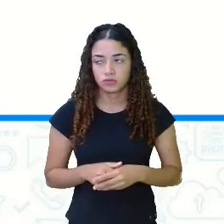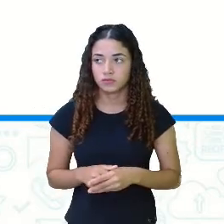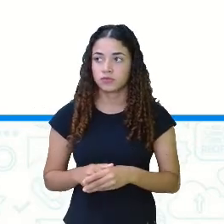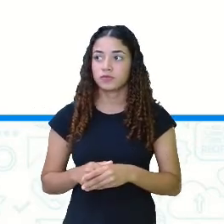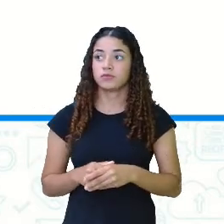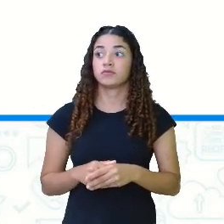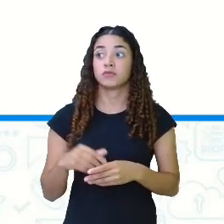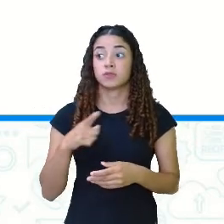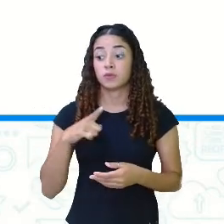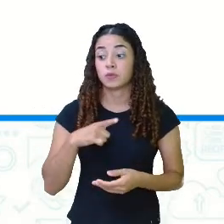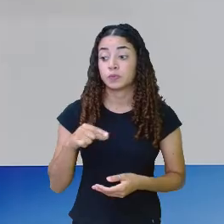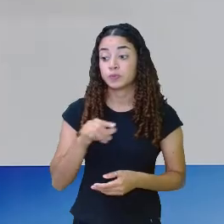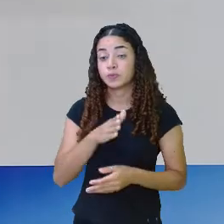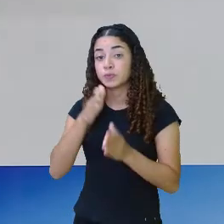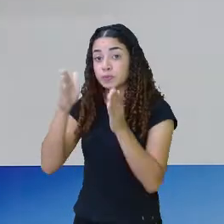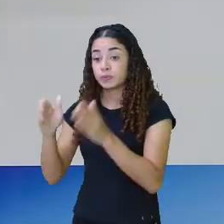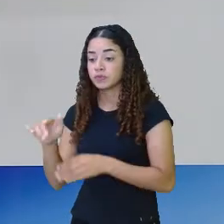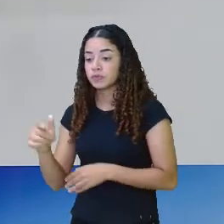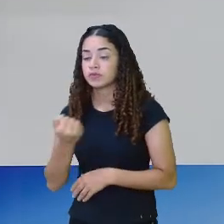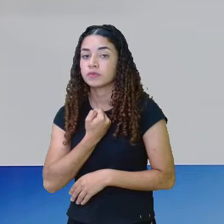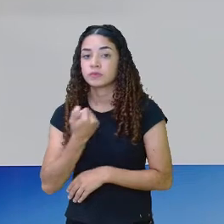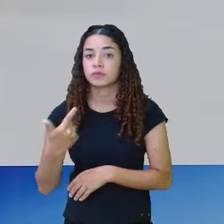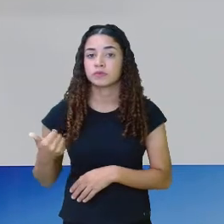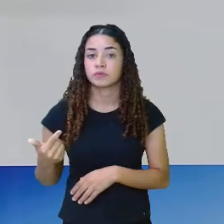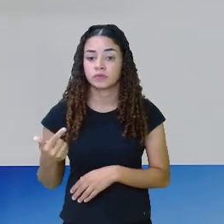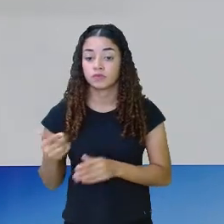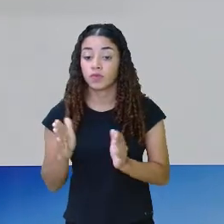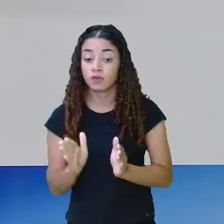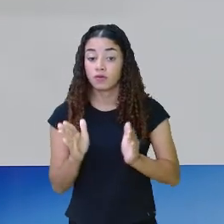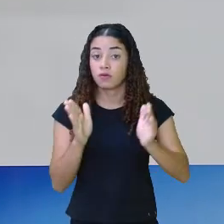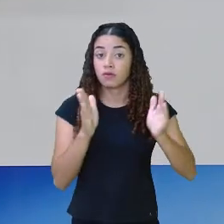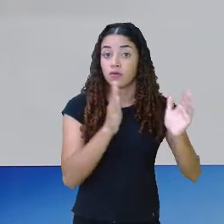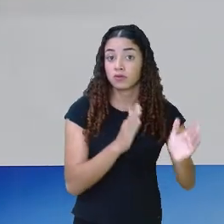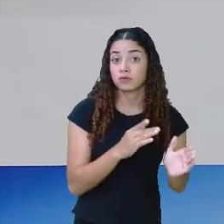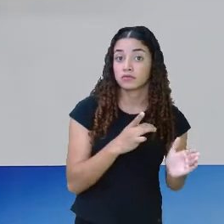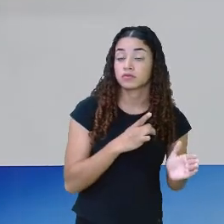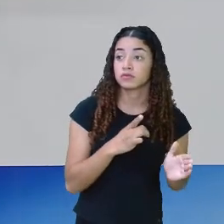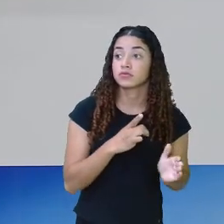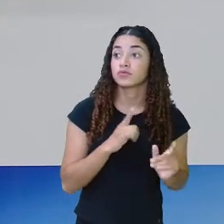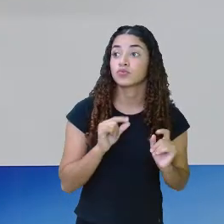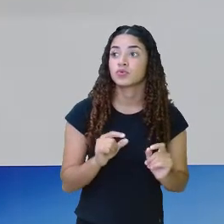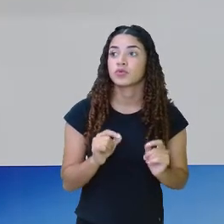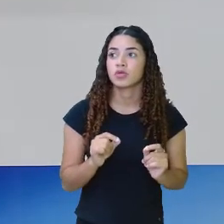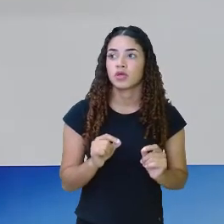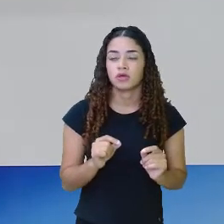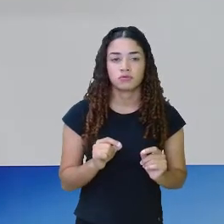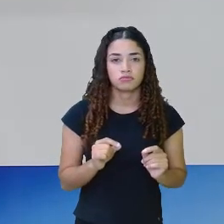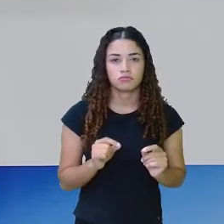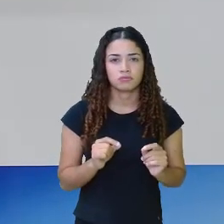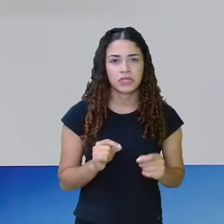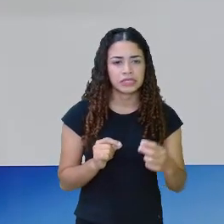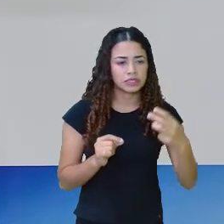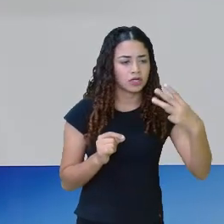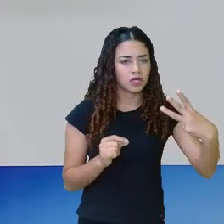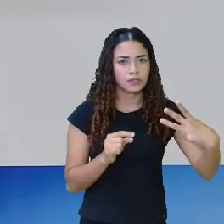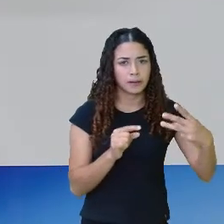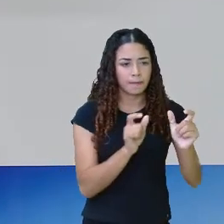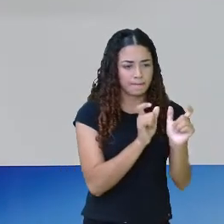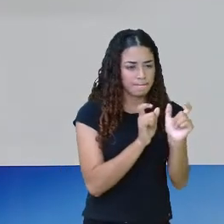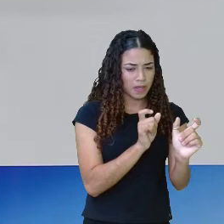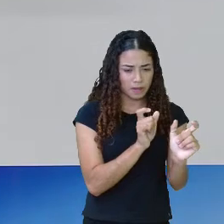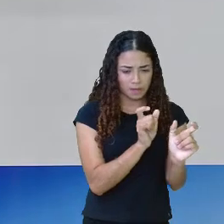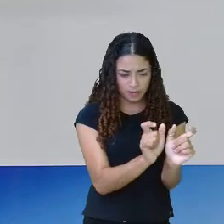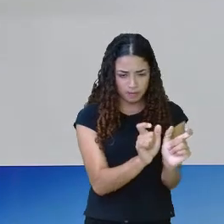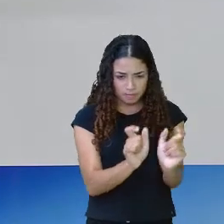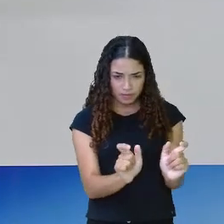Eu tenho de um lado o número 12. Do outro lado, eu tenho 3 pezinhos menores que